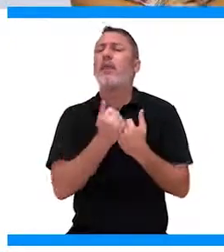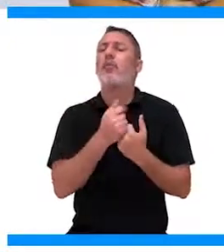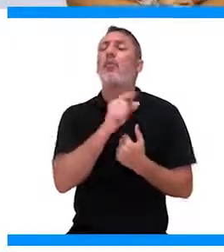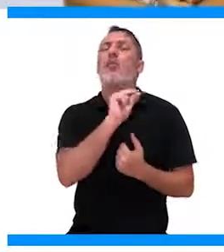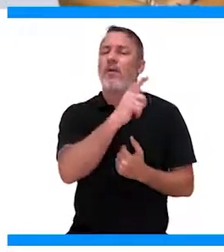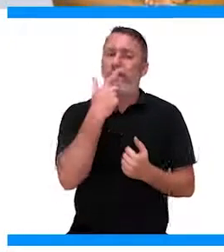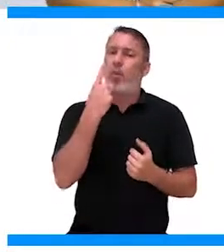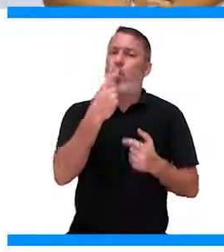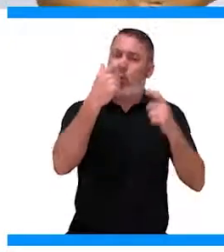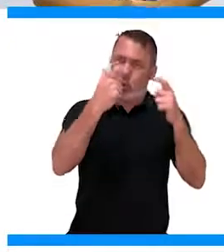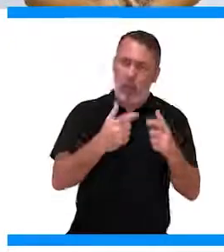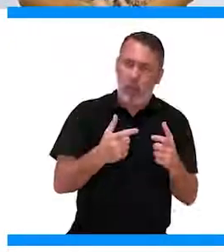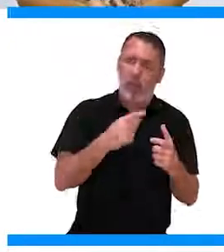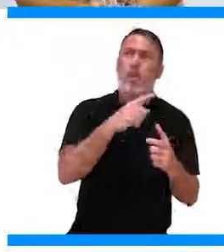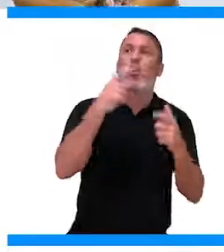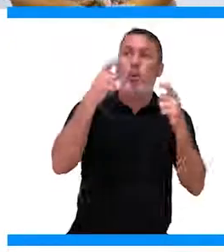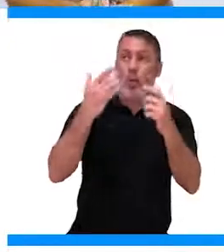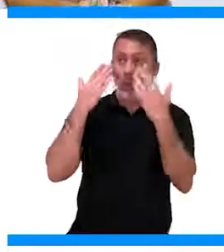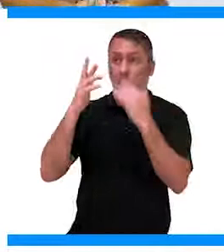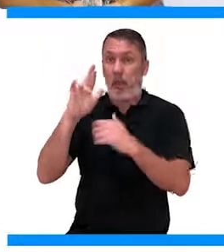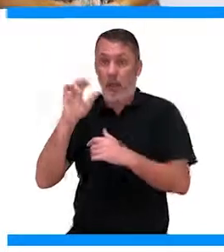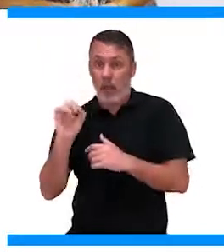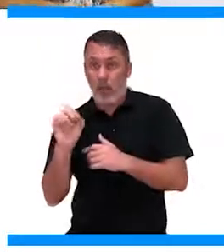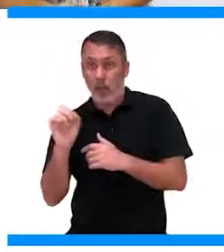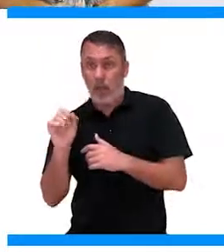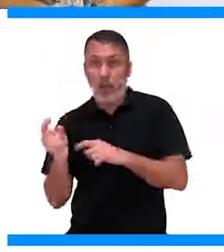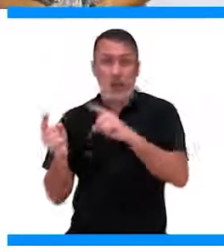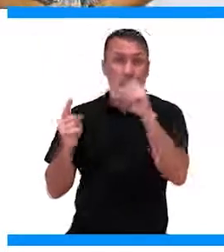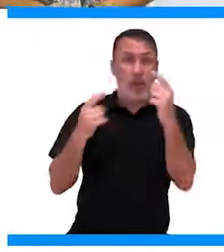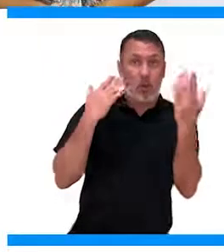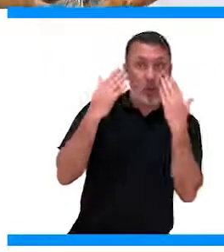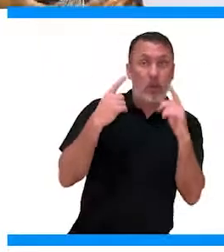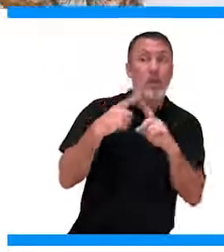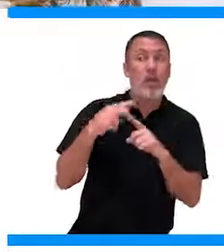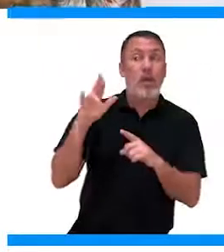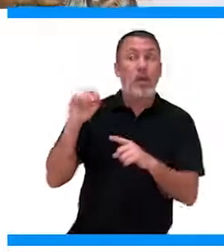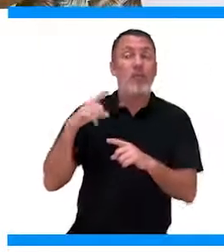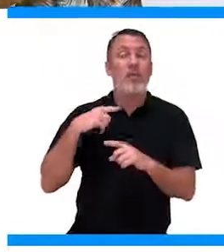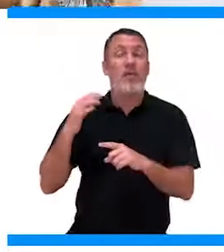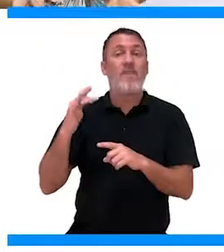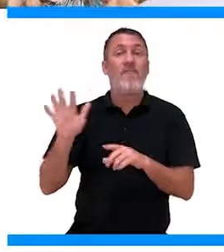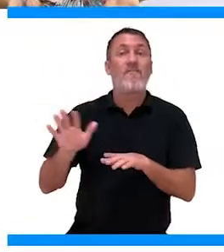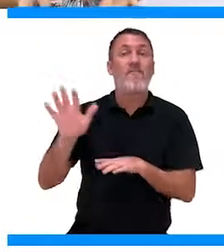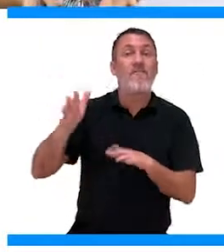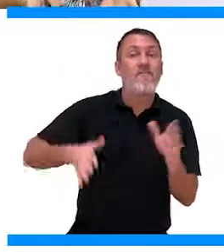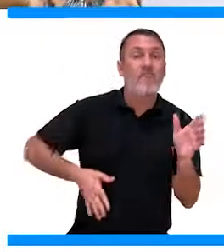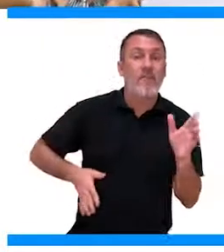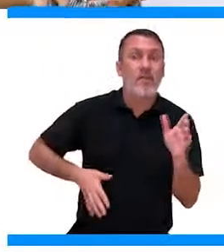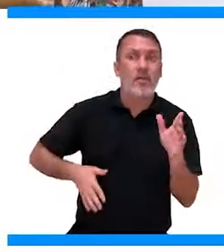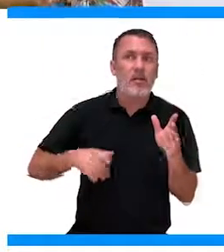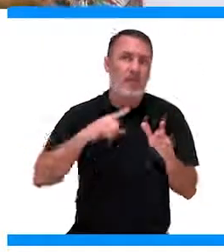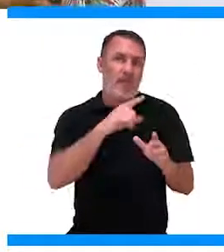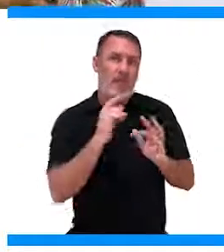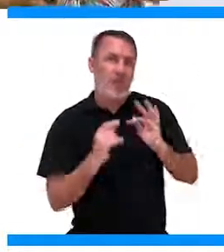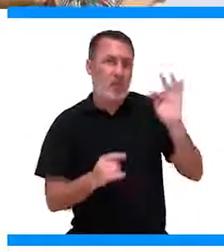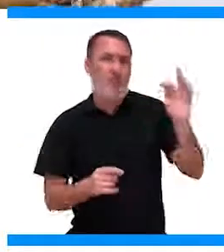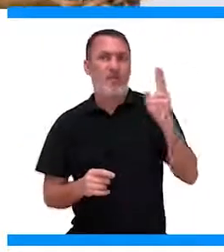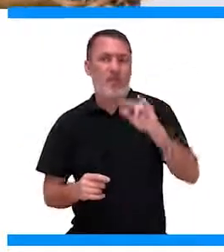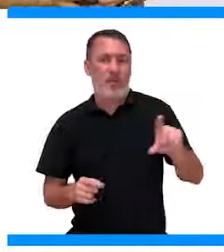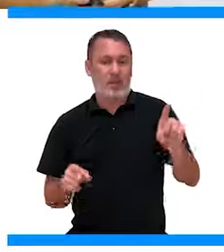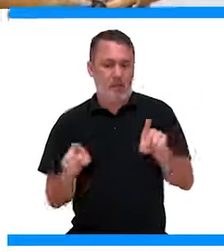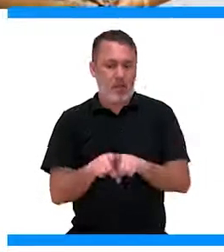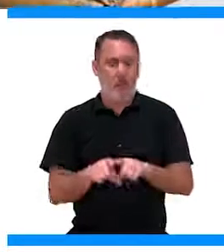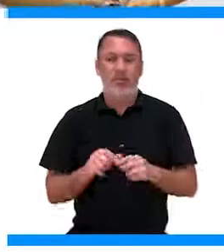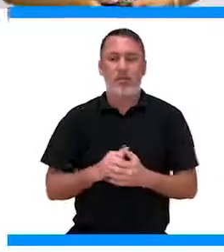estou falando de um lugar e estou comparando esse lugar com o Rio de Janeiro, depois estou falando que o Rio de Janeiro tem muitas favelas, né? E que o lugar promete que vai